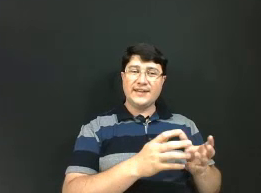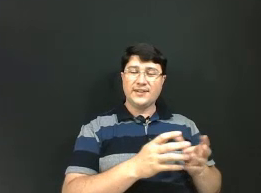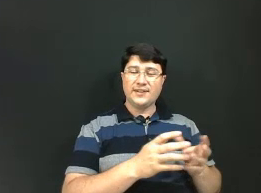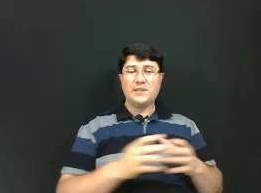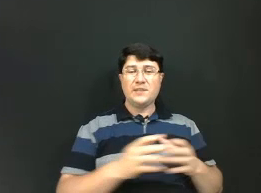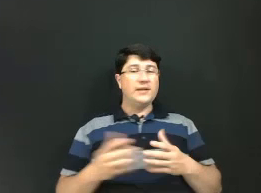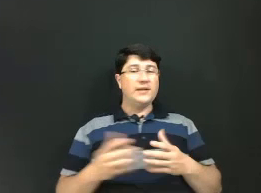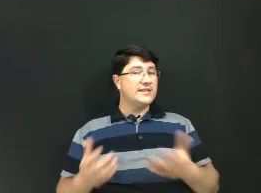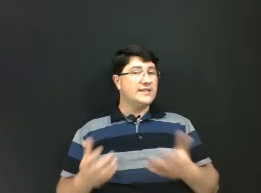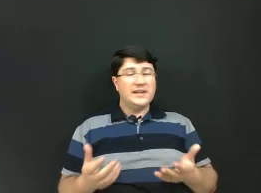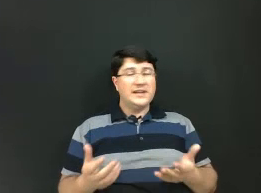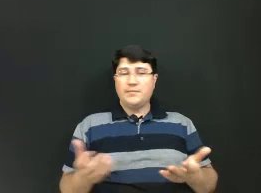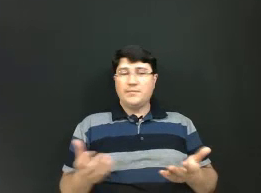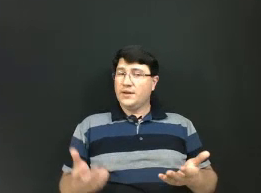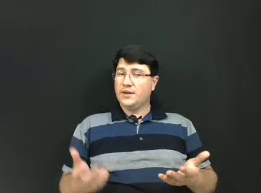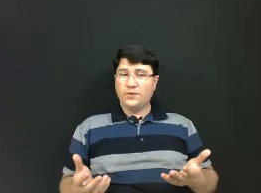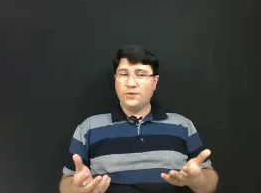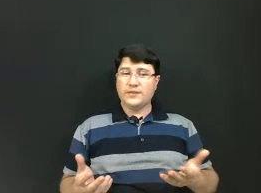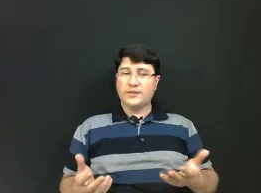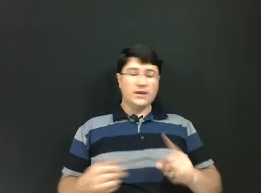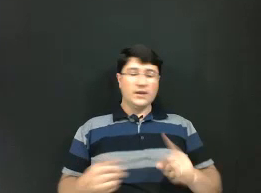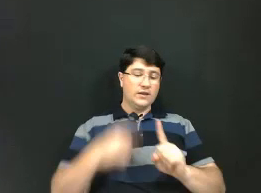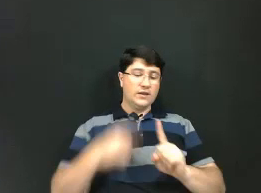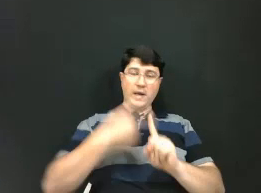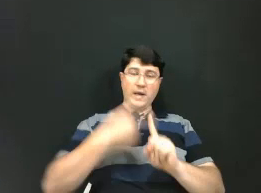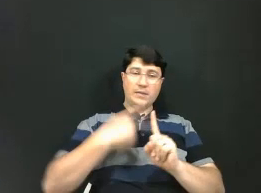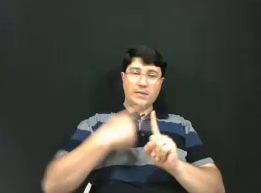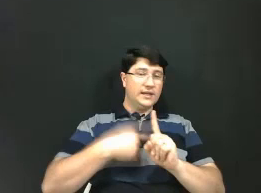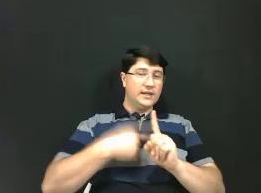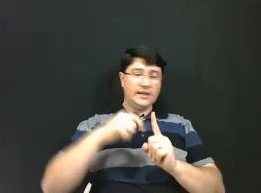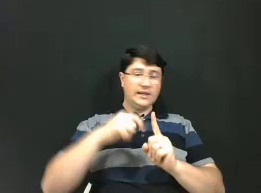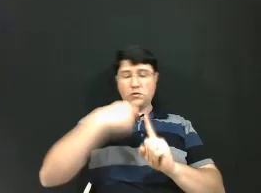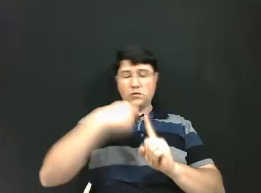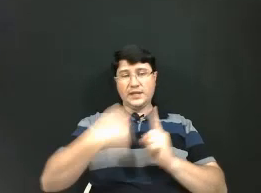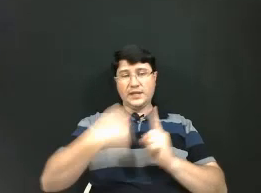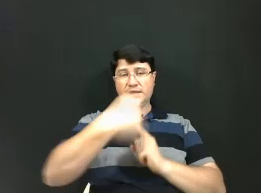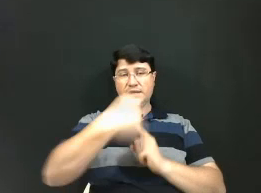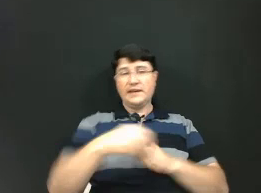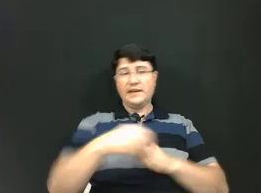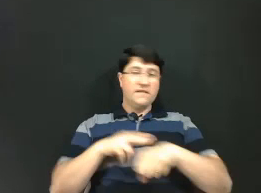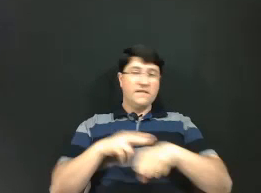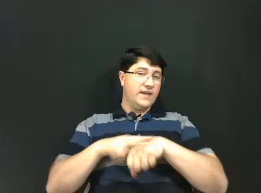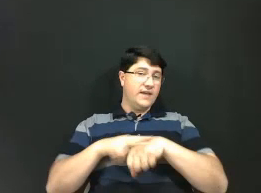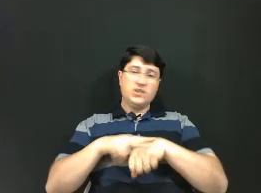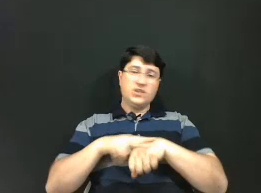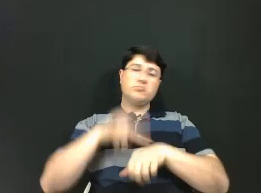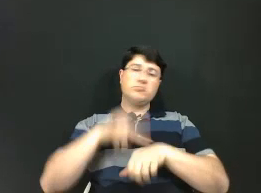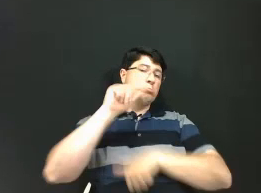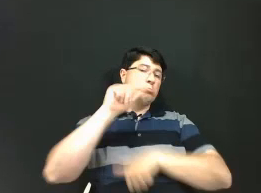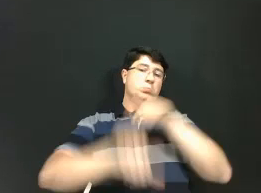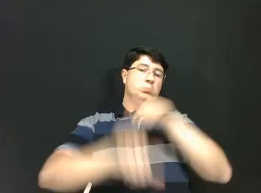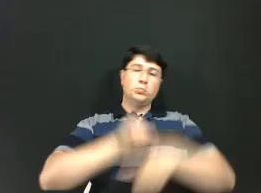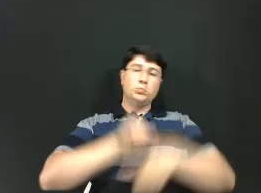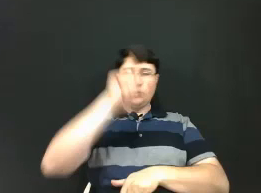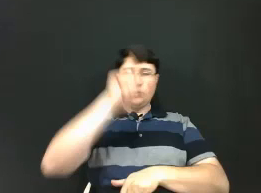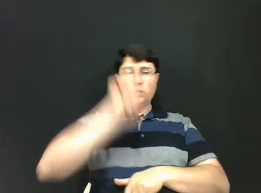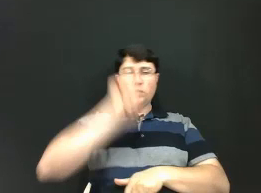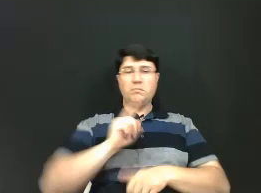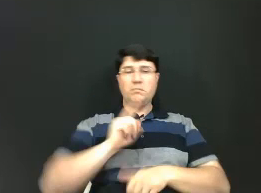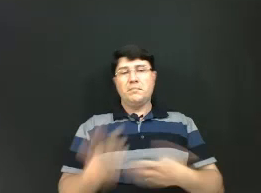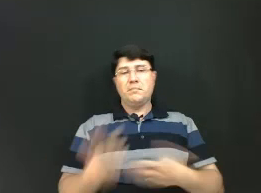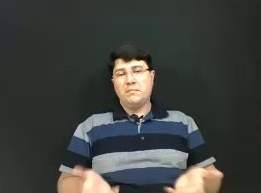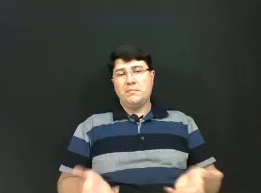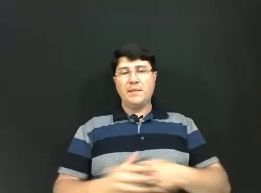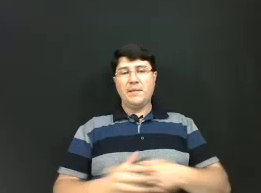de estado. A língua de sinais eu não conheço. Então, a banana, ou banana verde,